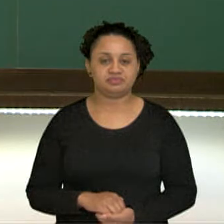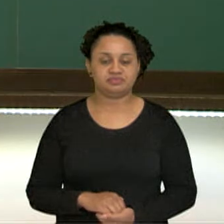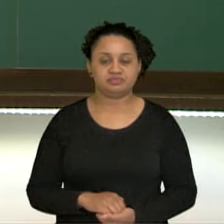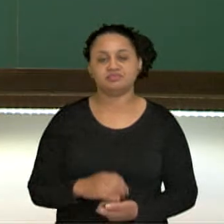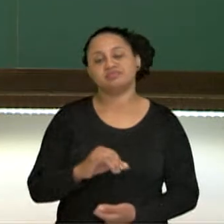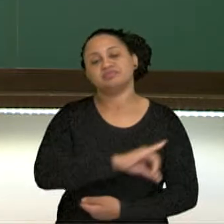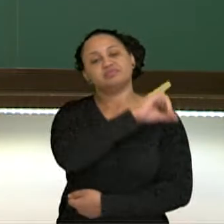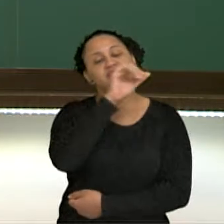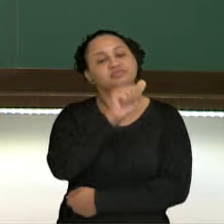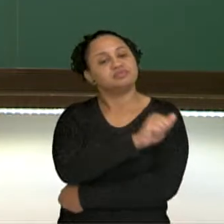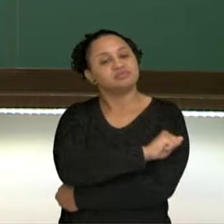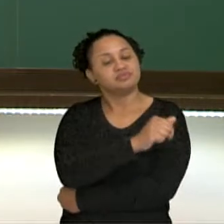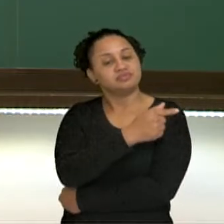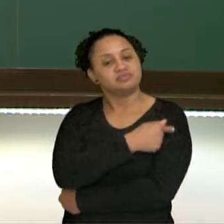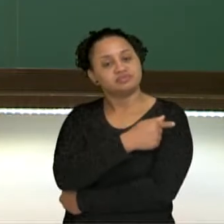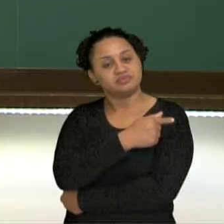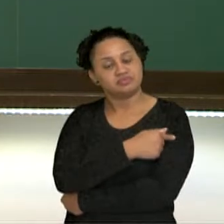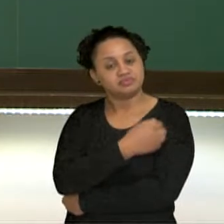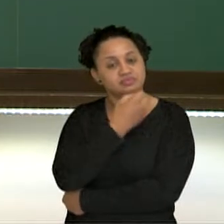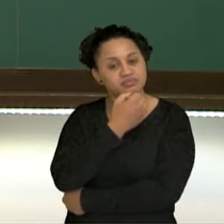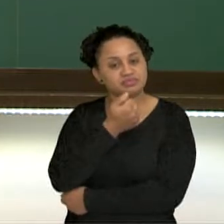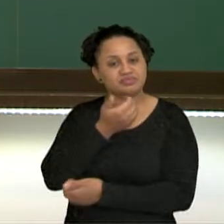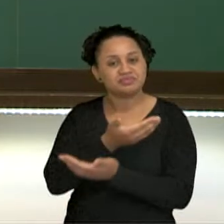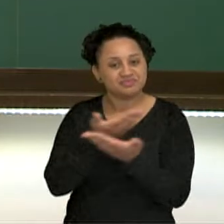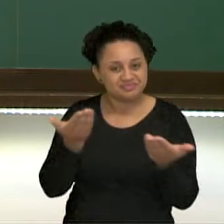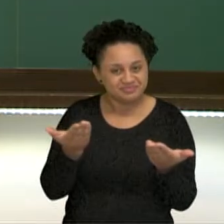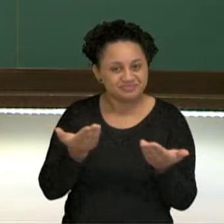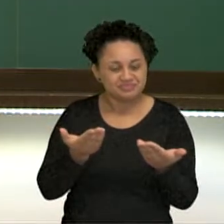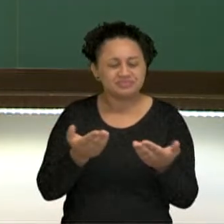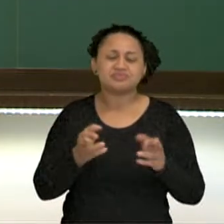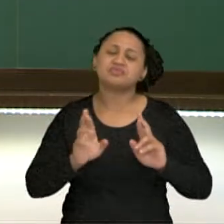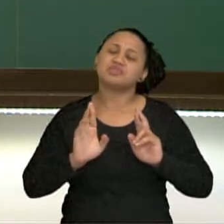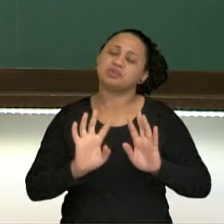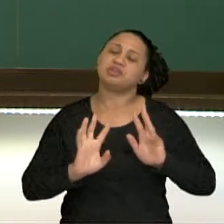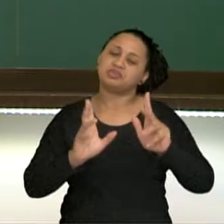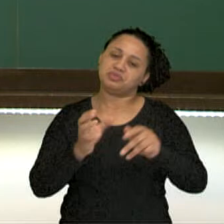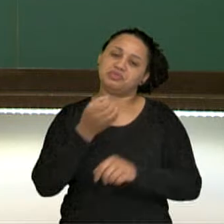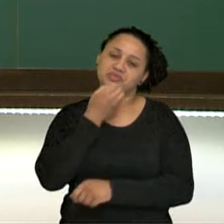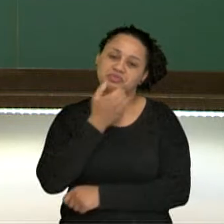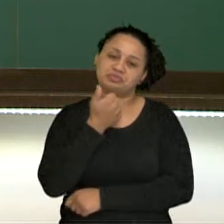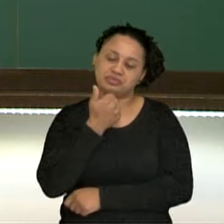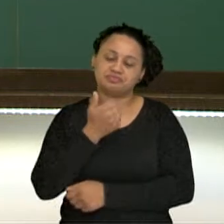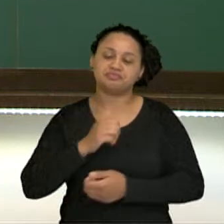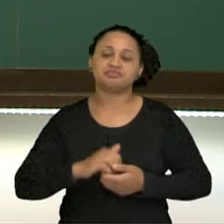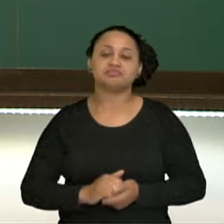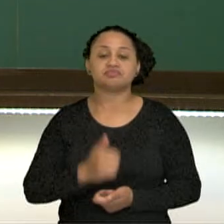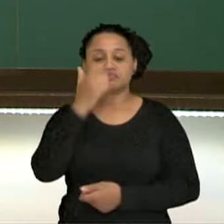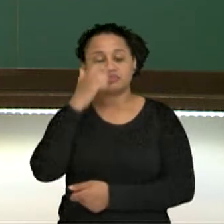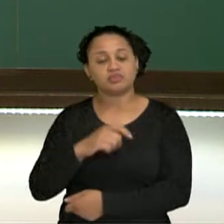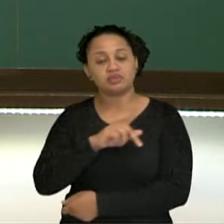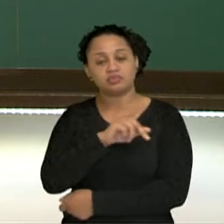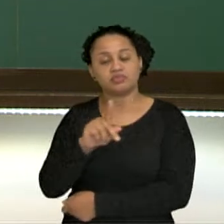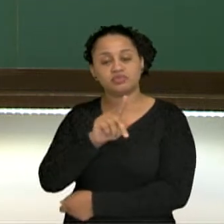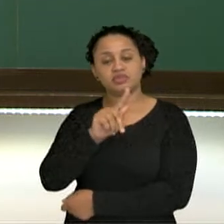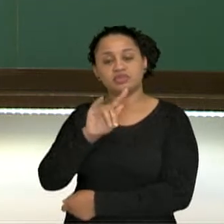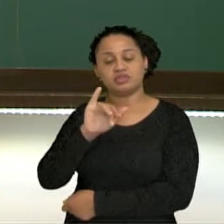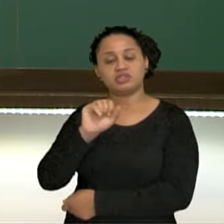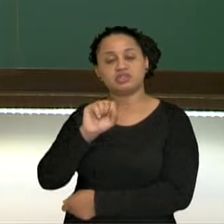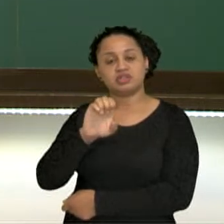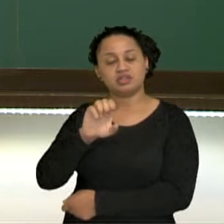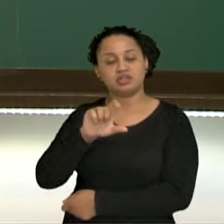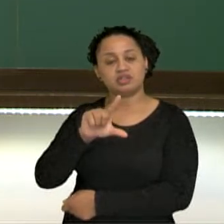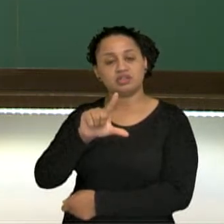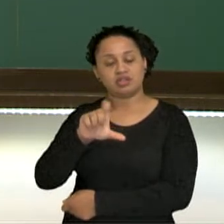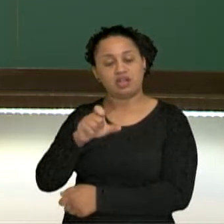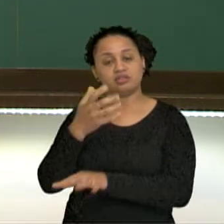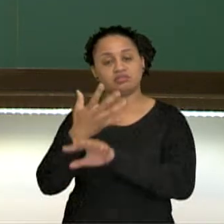Olá, estudantes do 7º ano, tudo bem com vocês? Espero que sim. Eu sou a professora Gisele de Língua Portuguesa